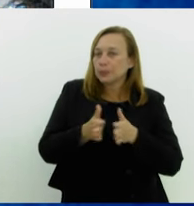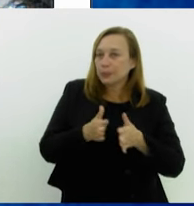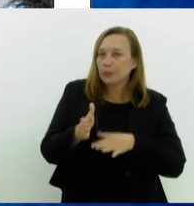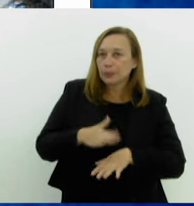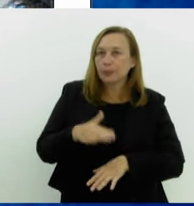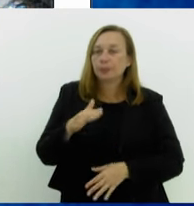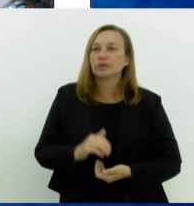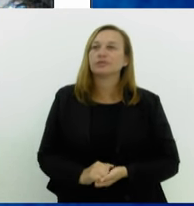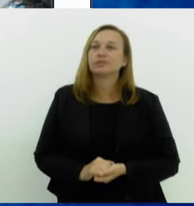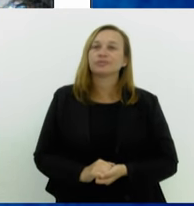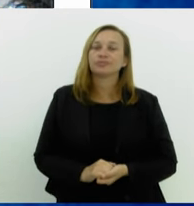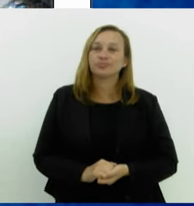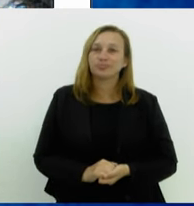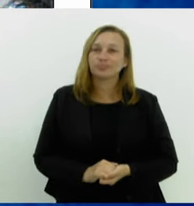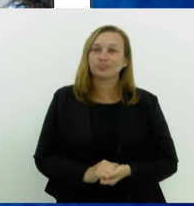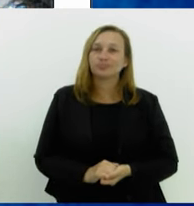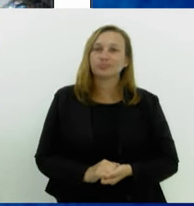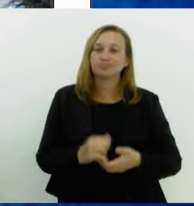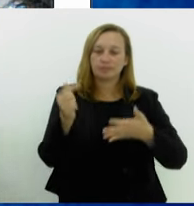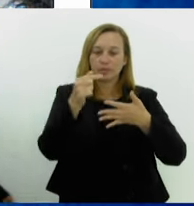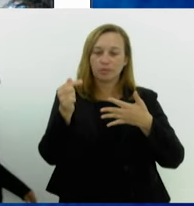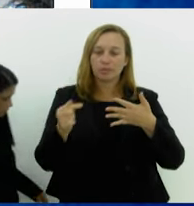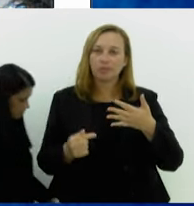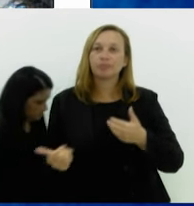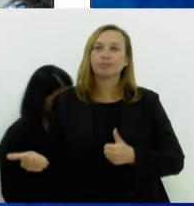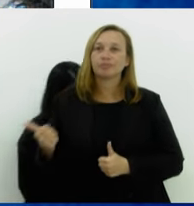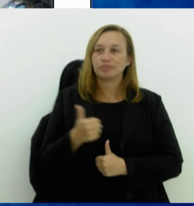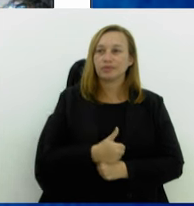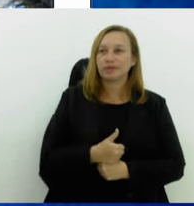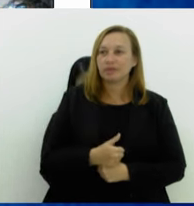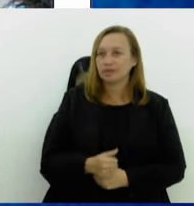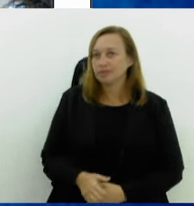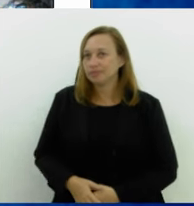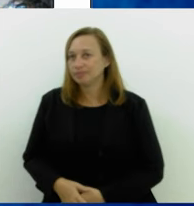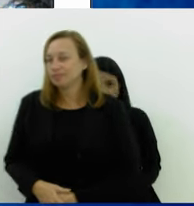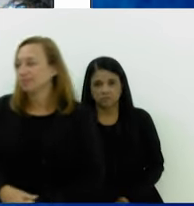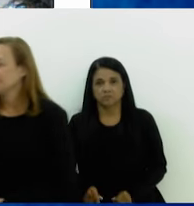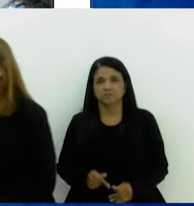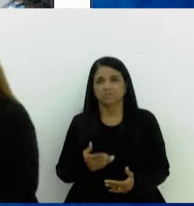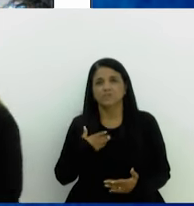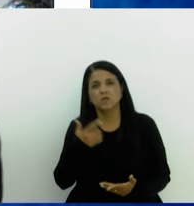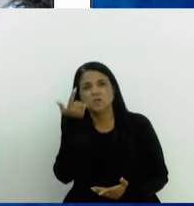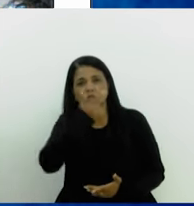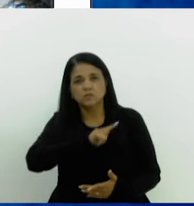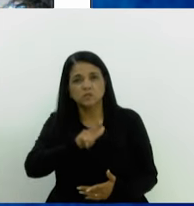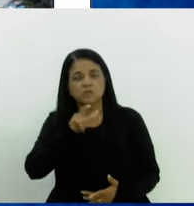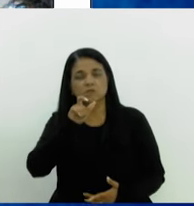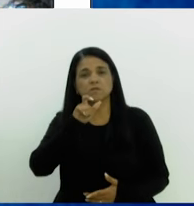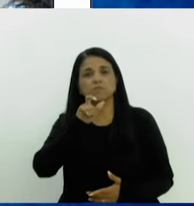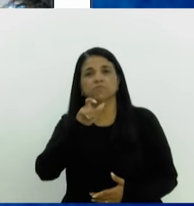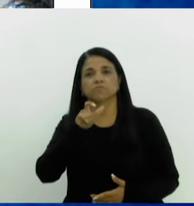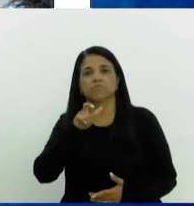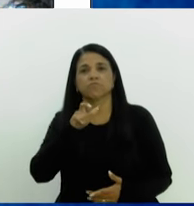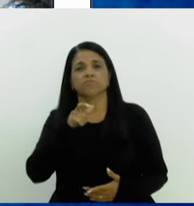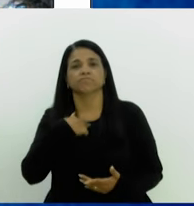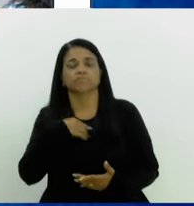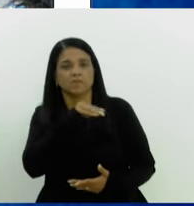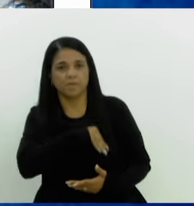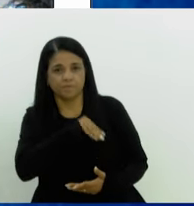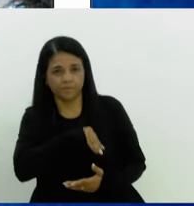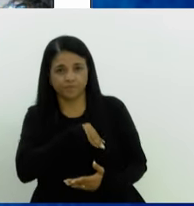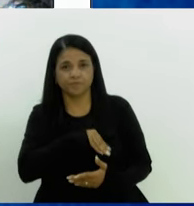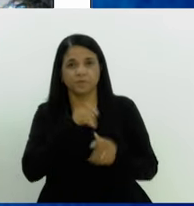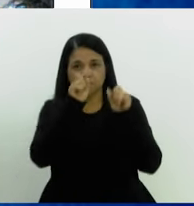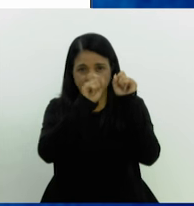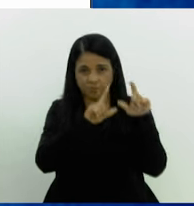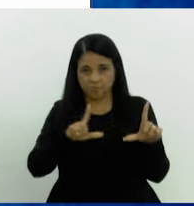cartilha com passo a passo para trabalhar para essas mulheres sentirem empoderadas e conseguirem talvez começar a Gerar uma renda pode